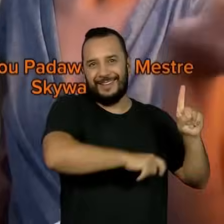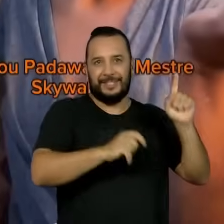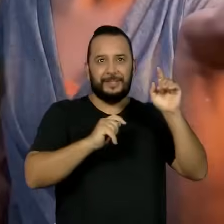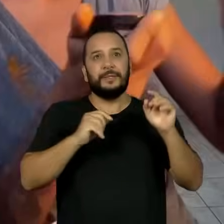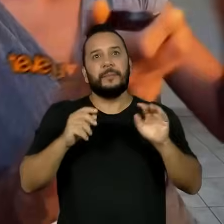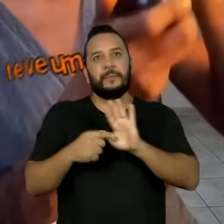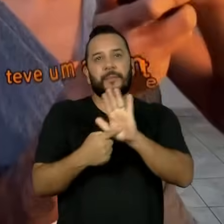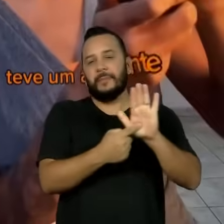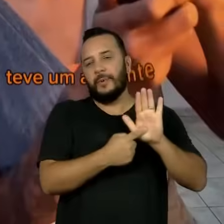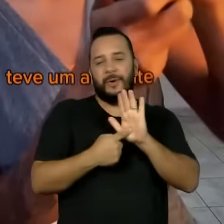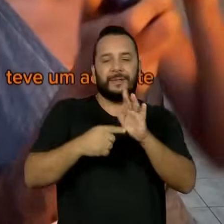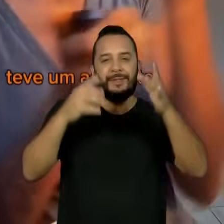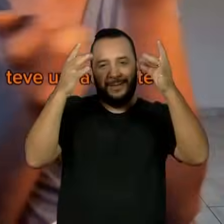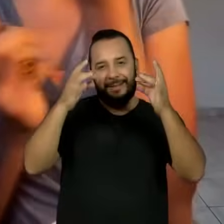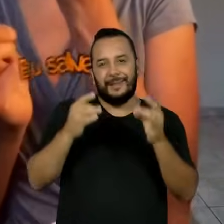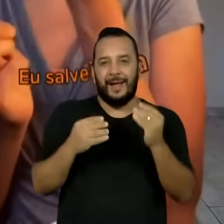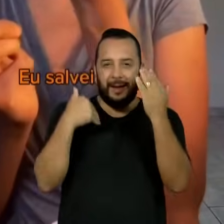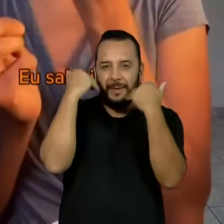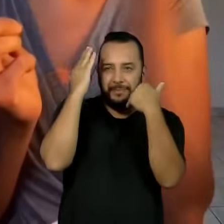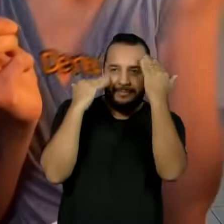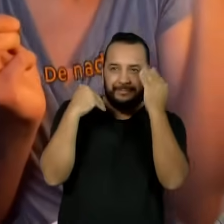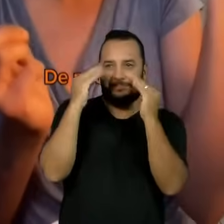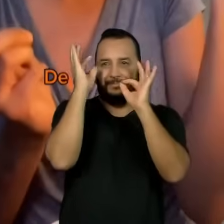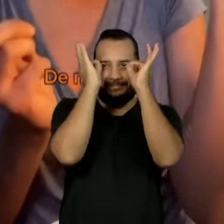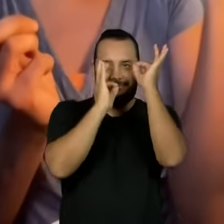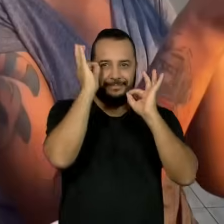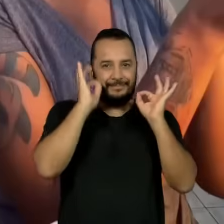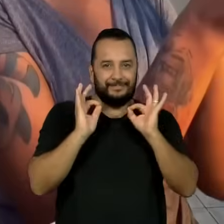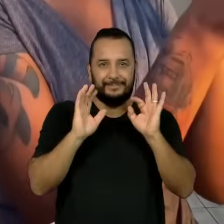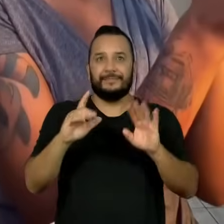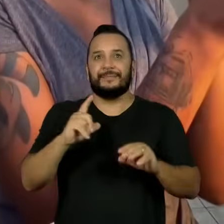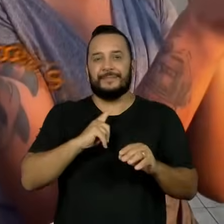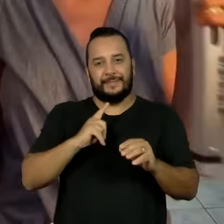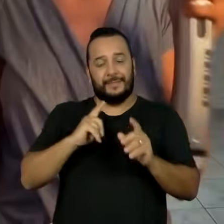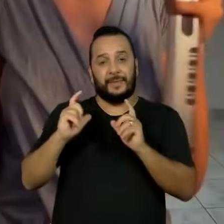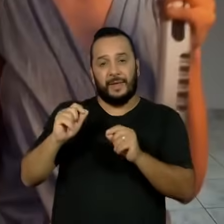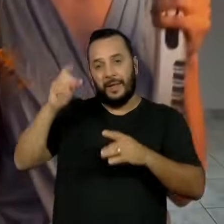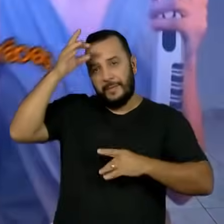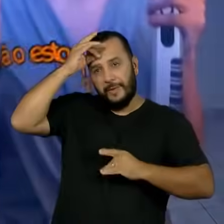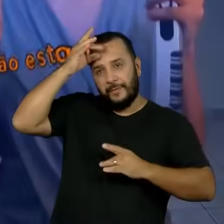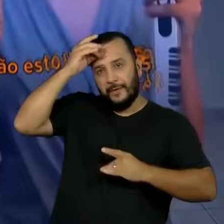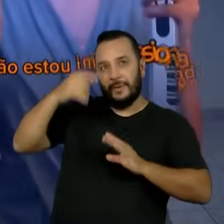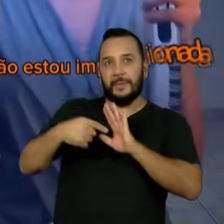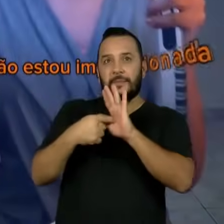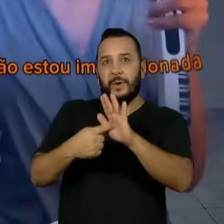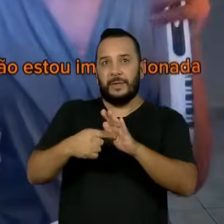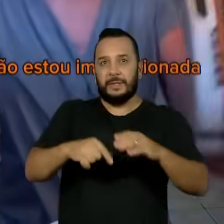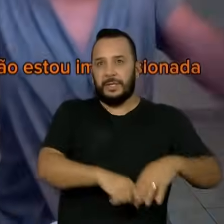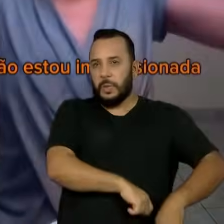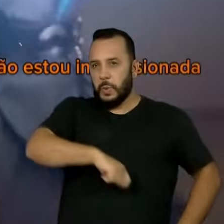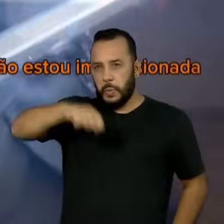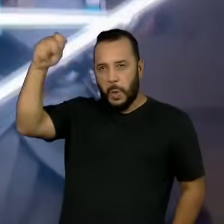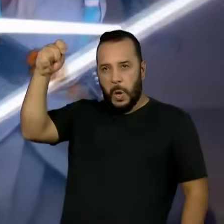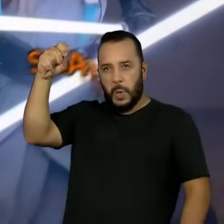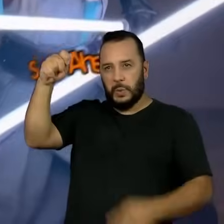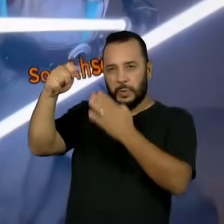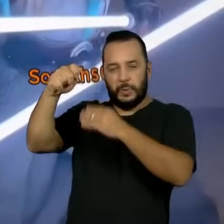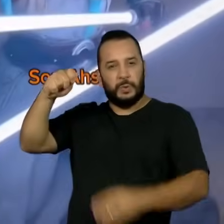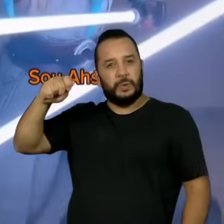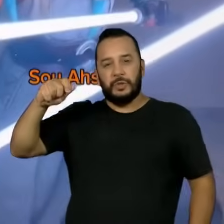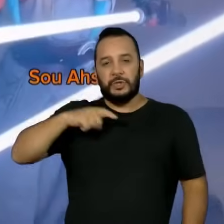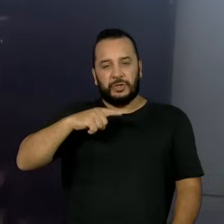alguns detalhes, dou dicas de materiais. Também eu faço várias performances com sabre de luz, então eu giro o sabre de luz, eu